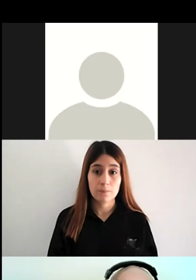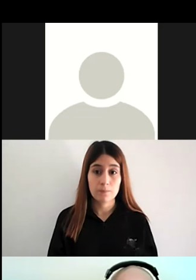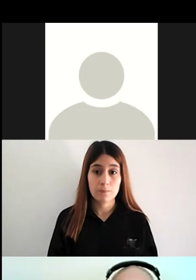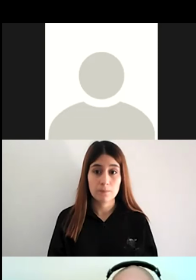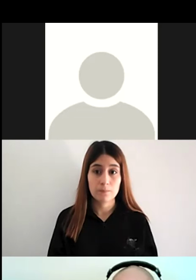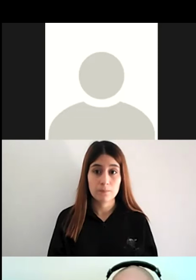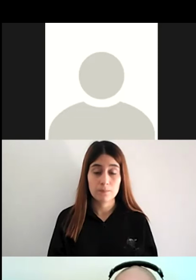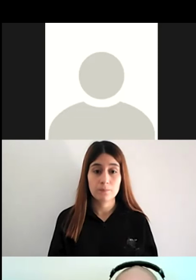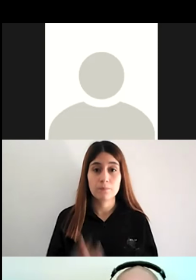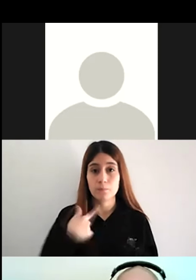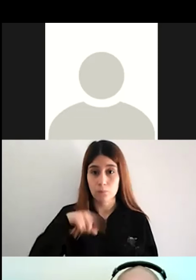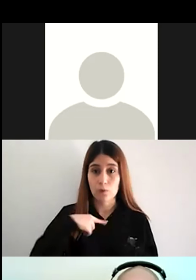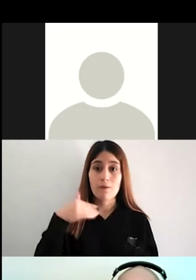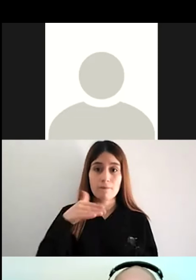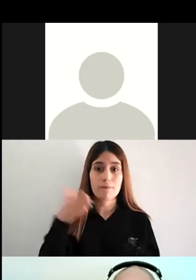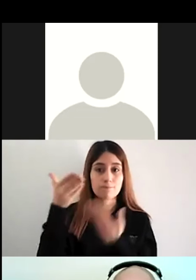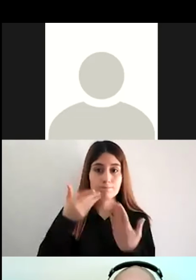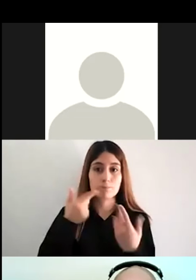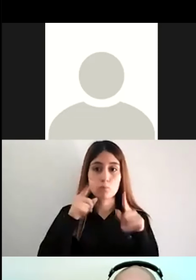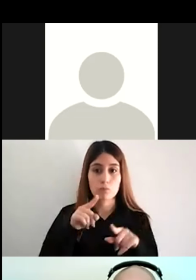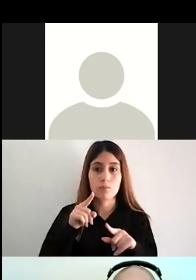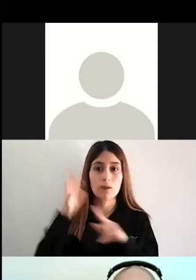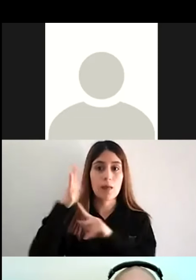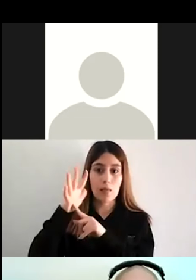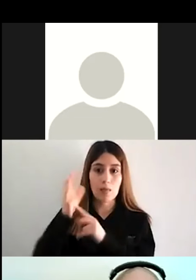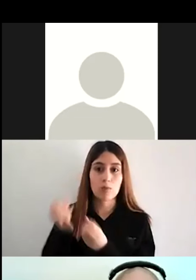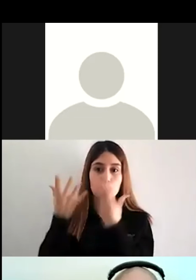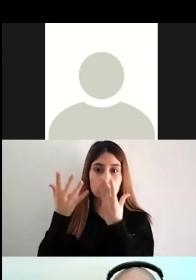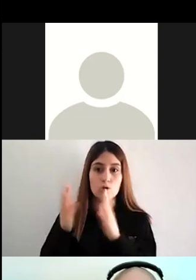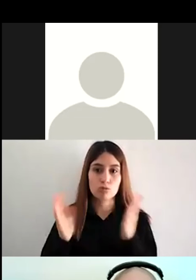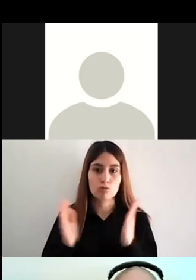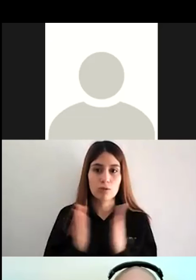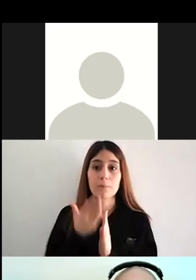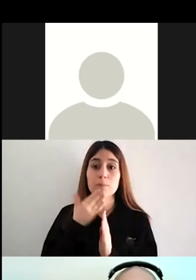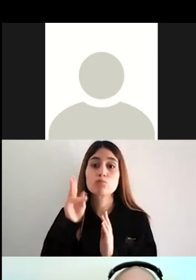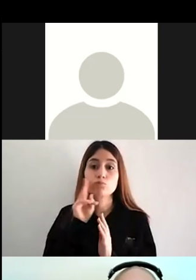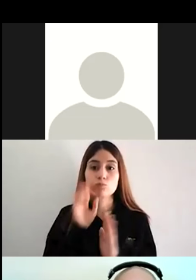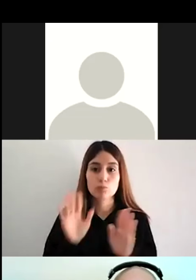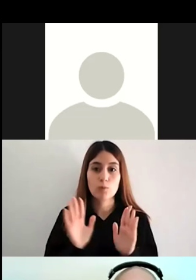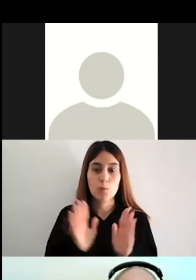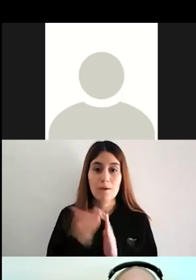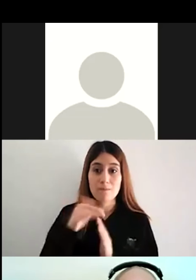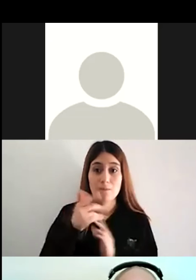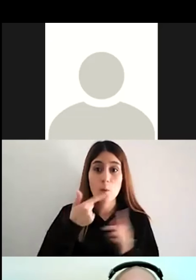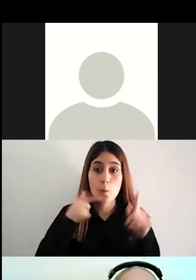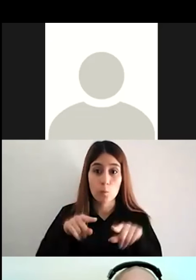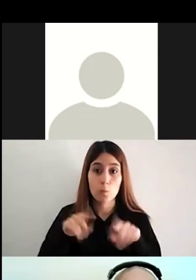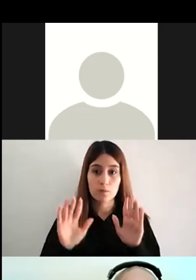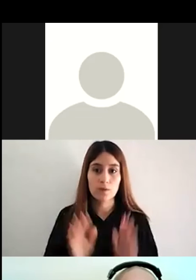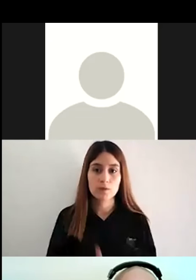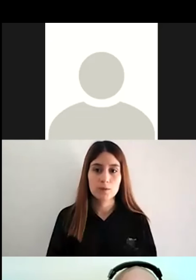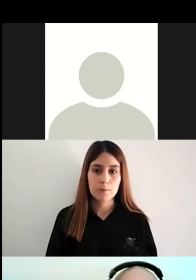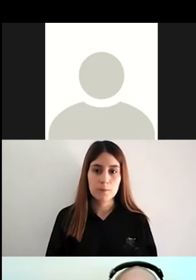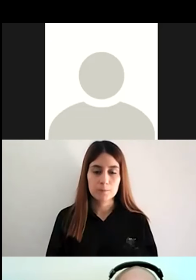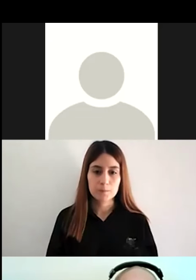Já vamos compartilhar novamente, caiu-nos a net aqui na regi, entre aspas. Peço desculpa, já vai entrar. E já vai